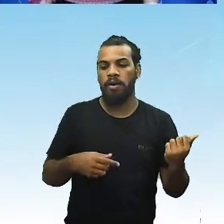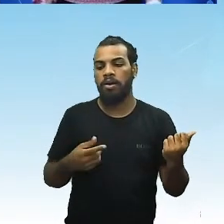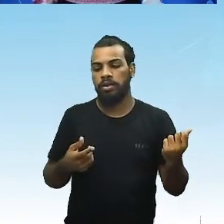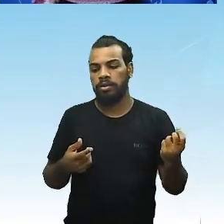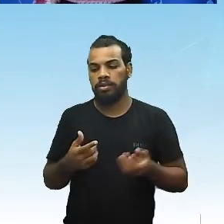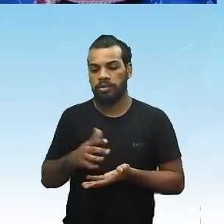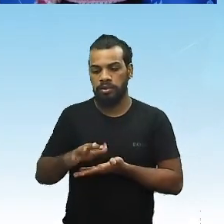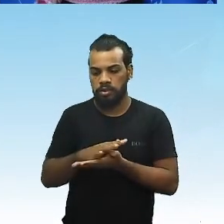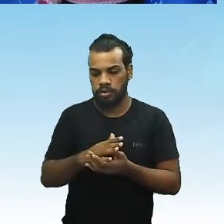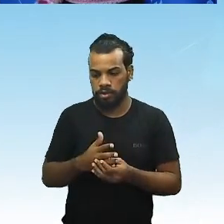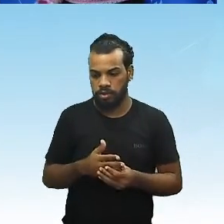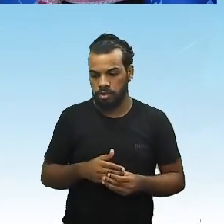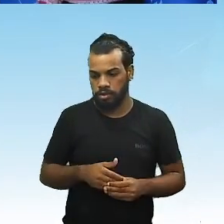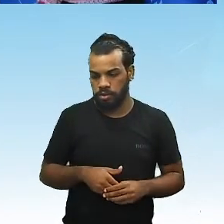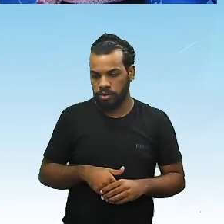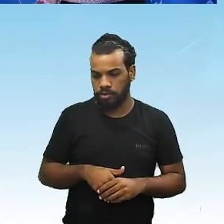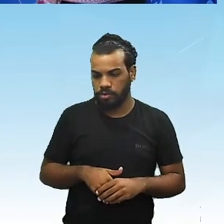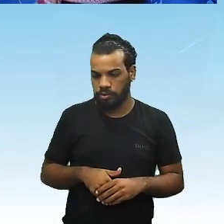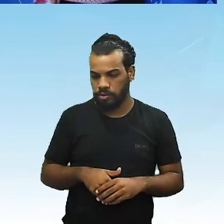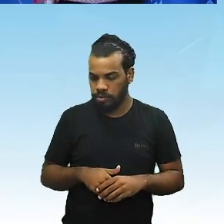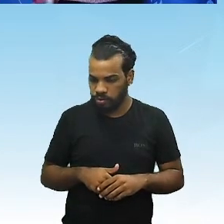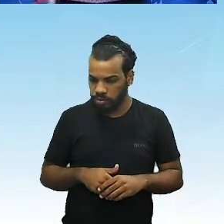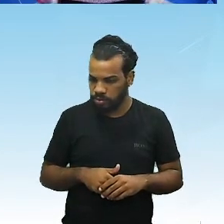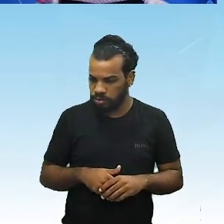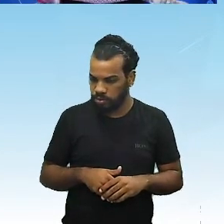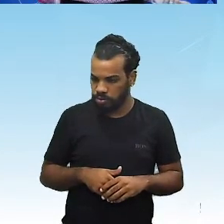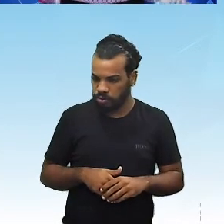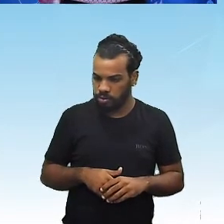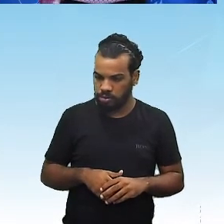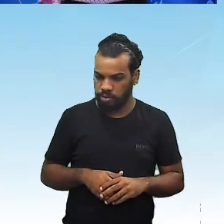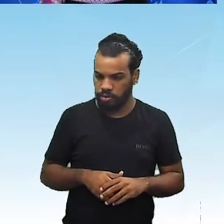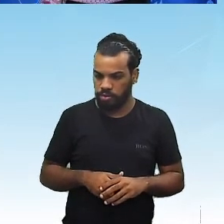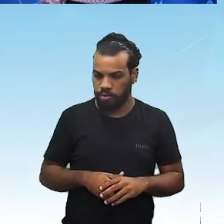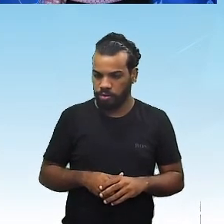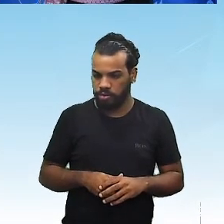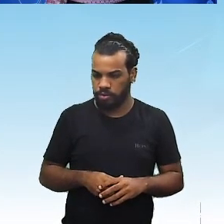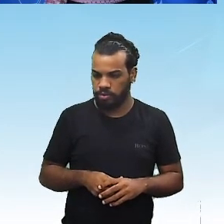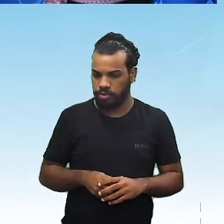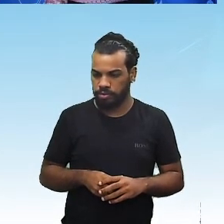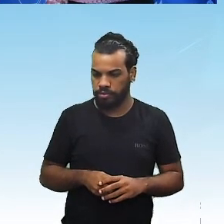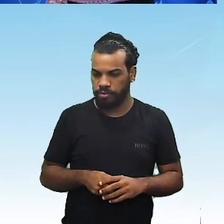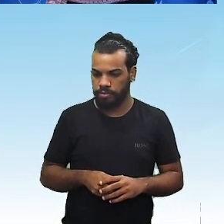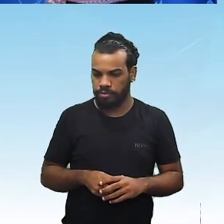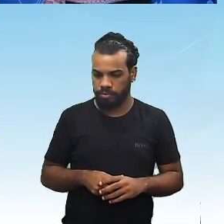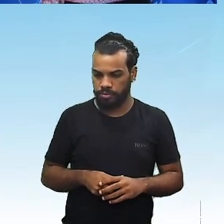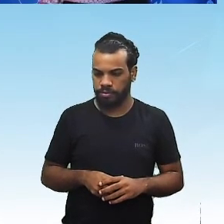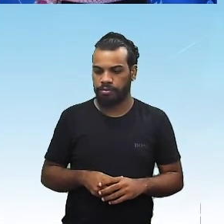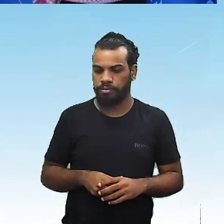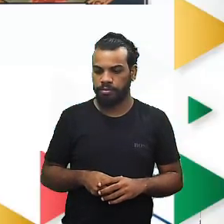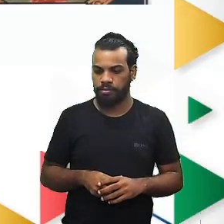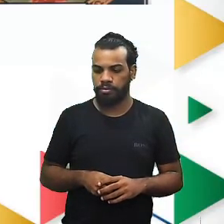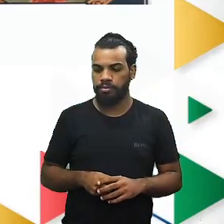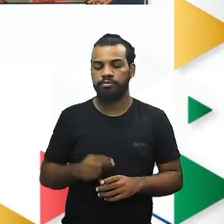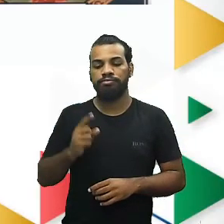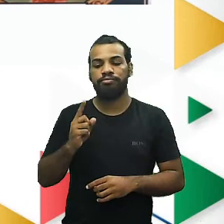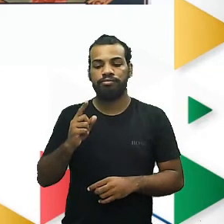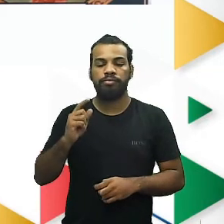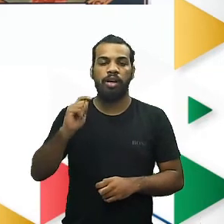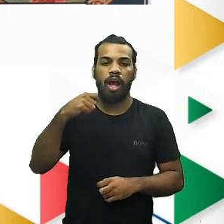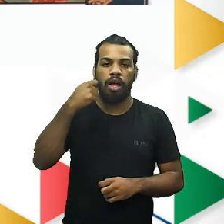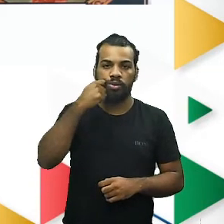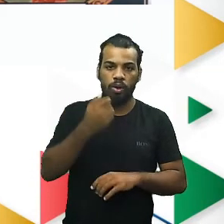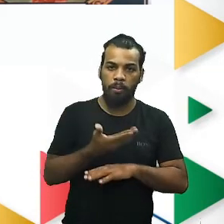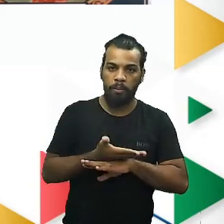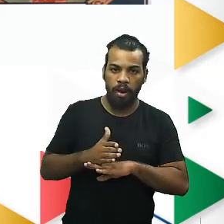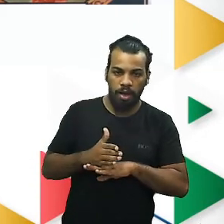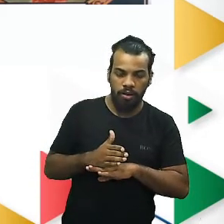pandeiros. Aí, enfim, atores brancos com o rosto pintado de preto divertiam plateias com uma paródia da vida